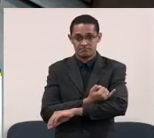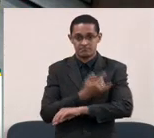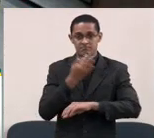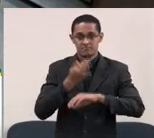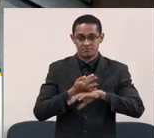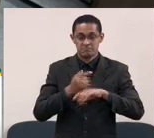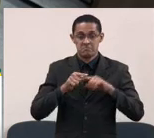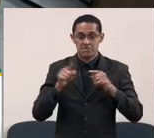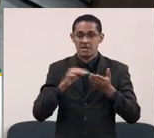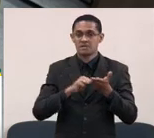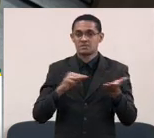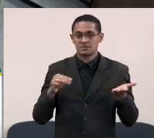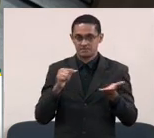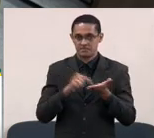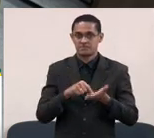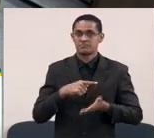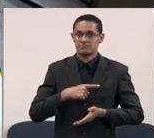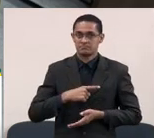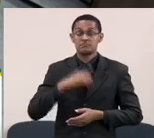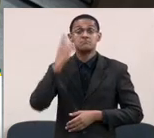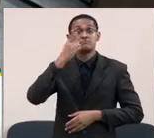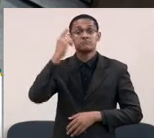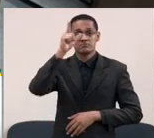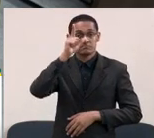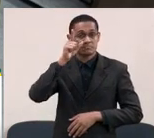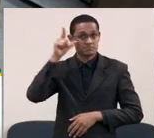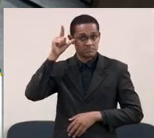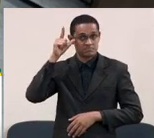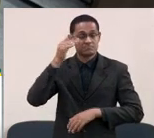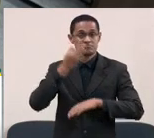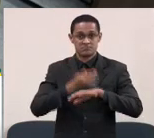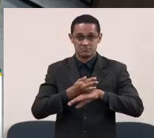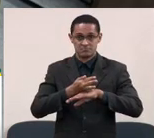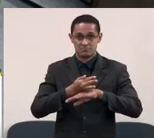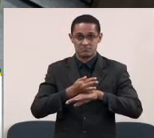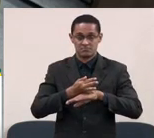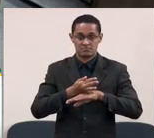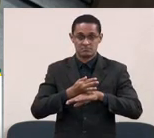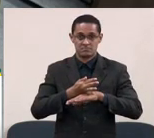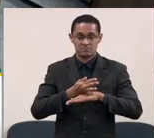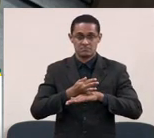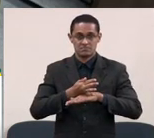Ausência justificada. Deputada Luciana Gugel. Ausente.